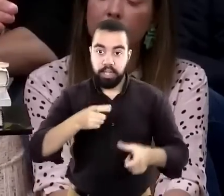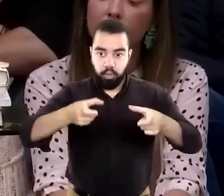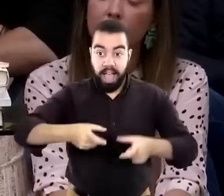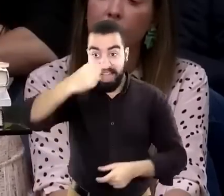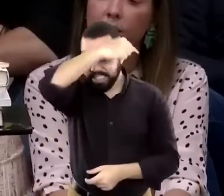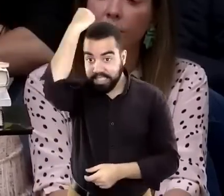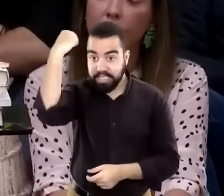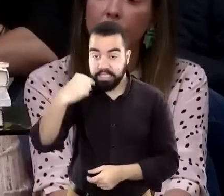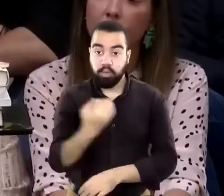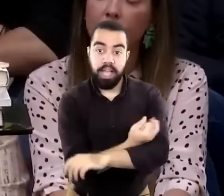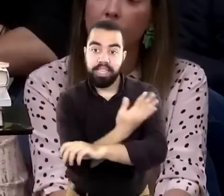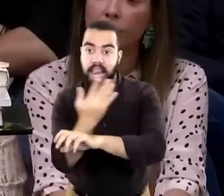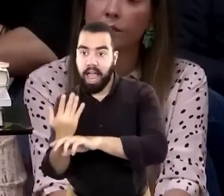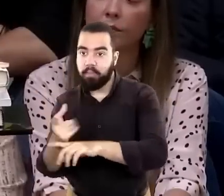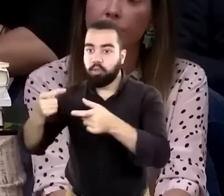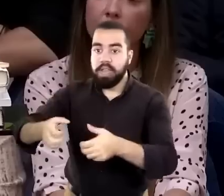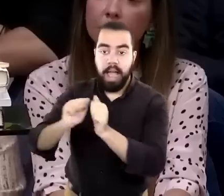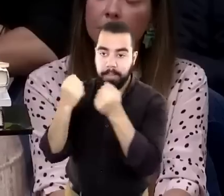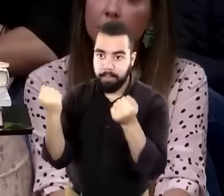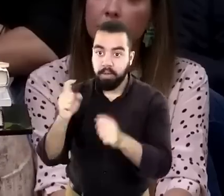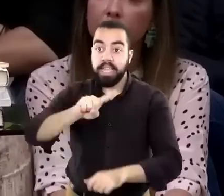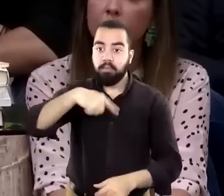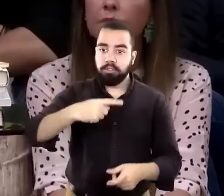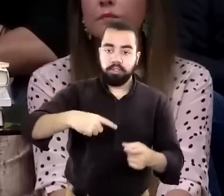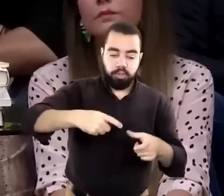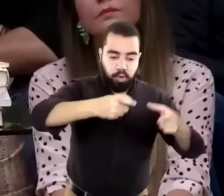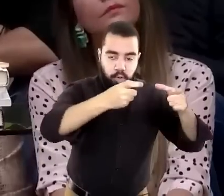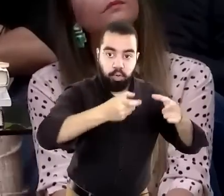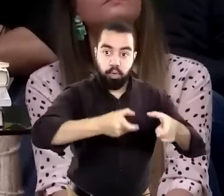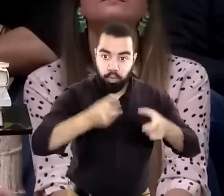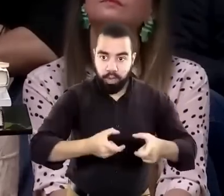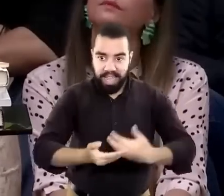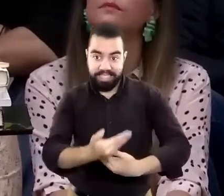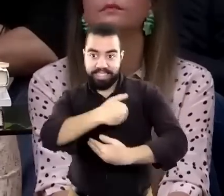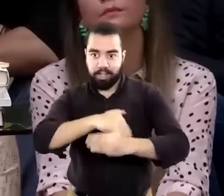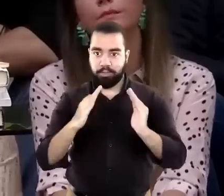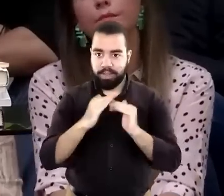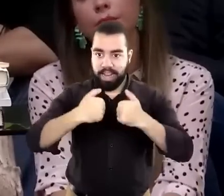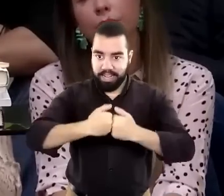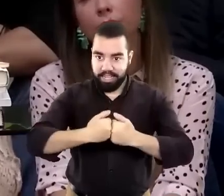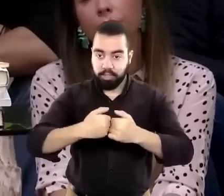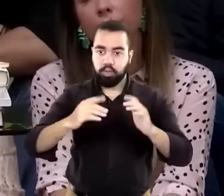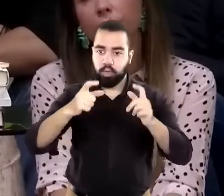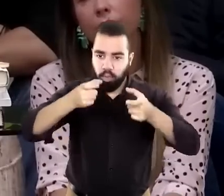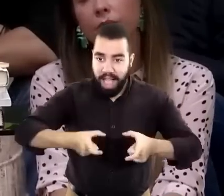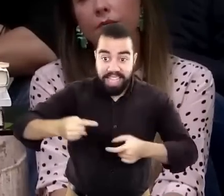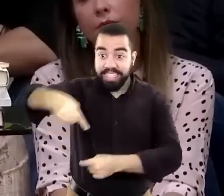de incenso e o candelabro, e no lugar santíssimo ficava a arca da